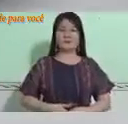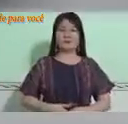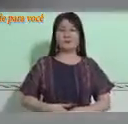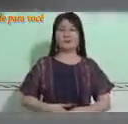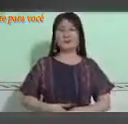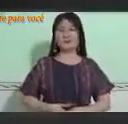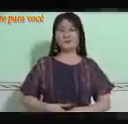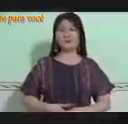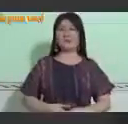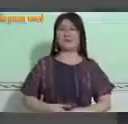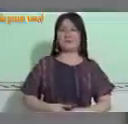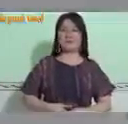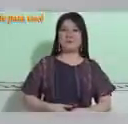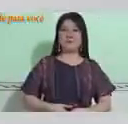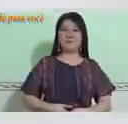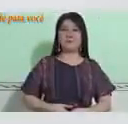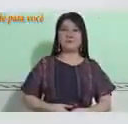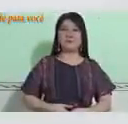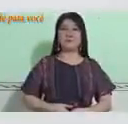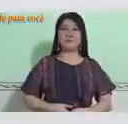caldo deca